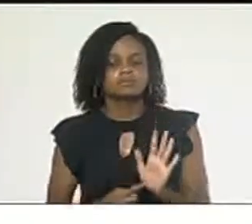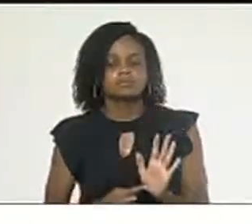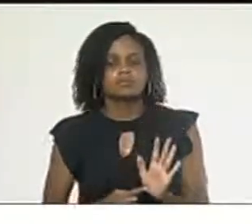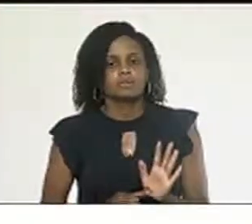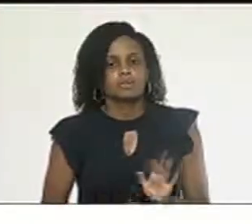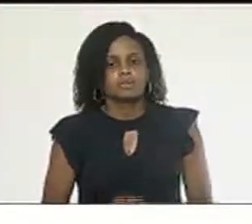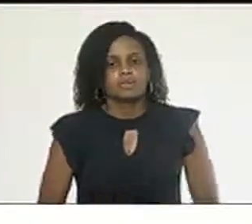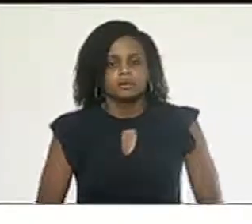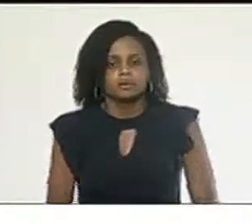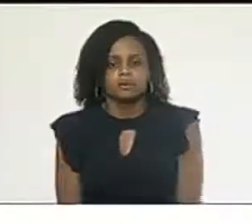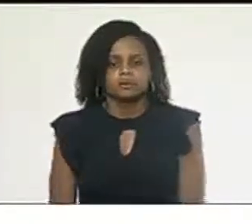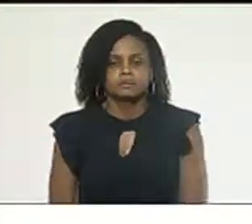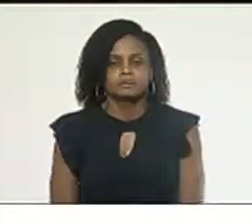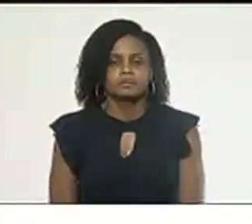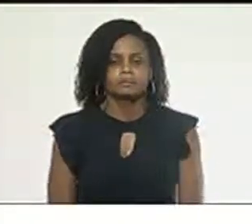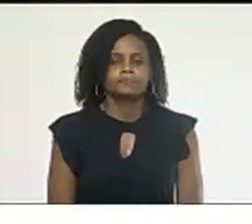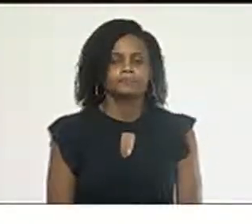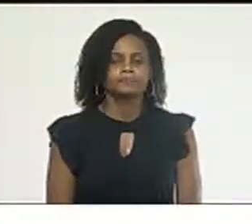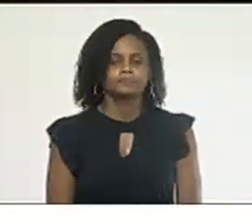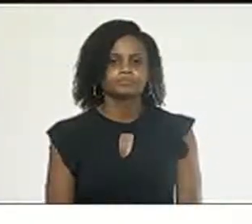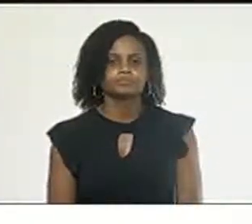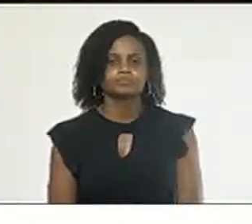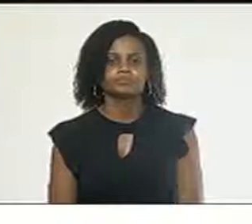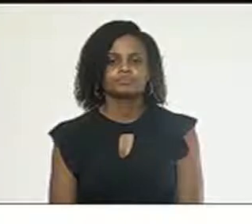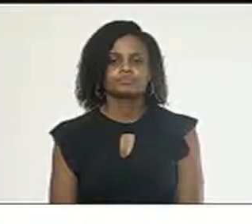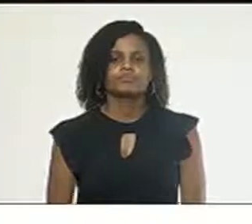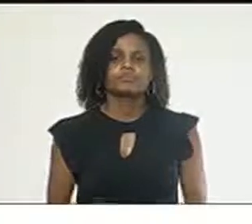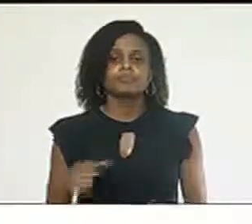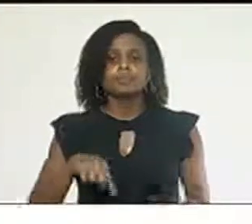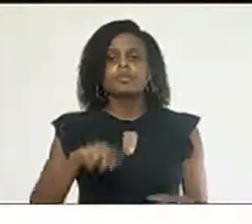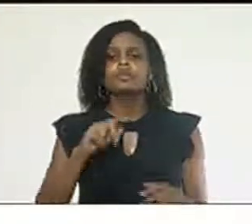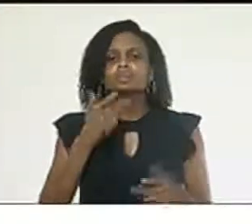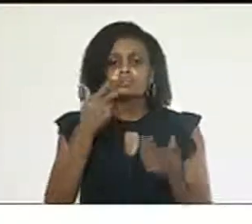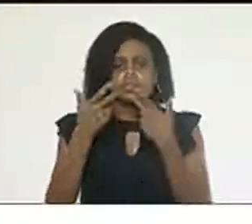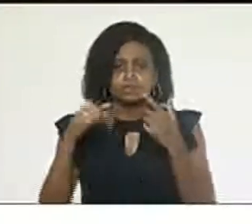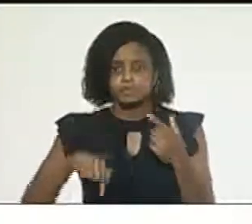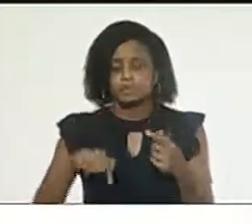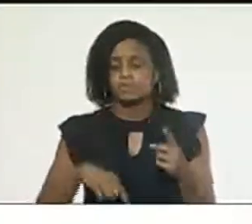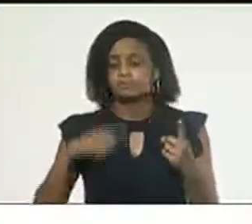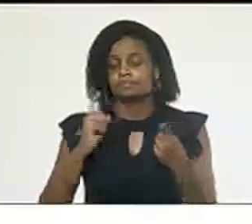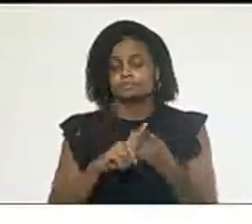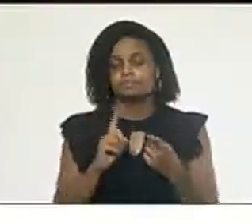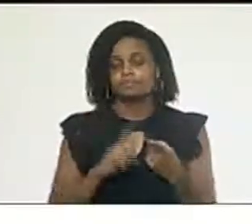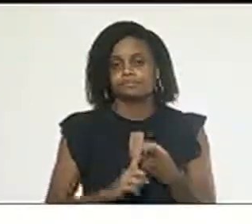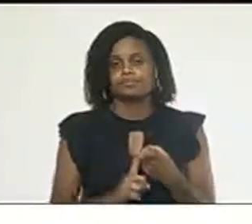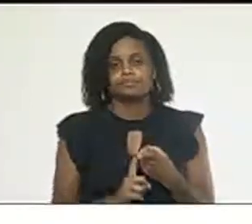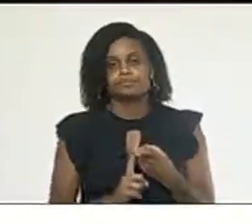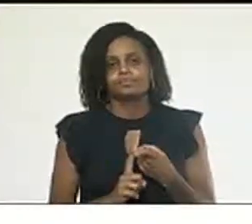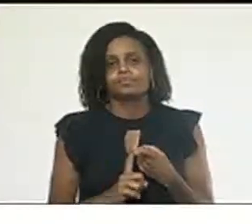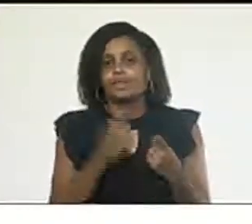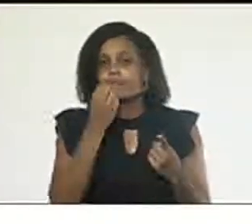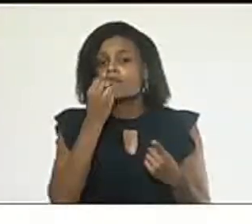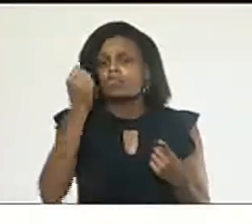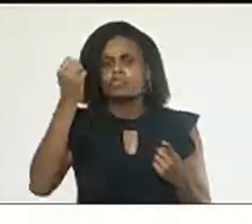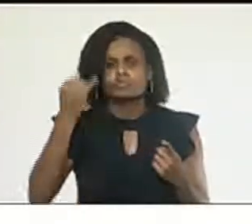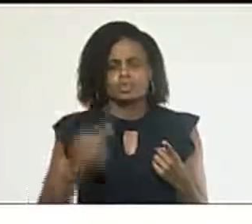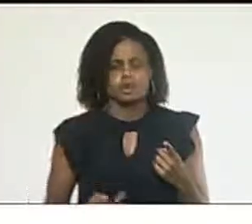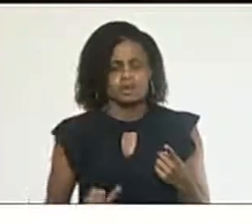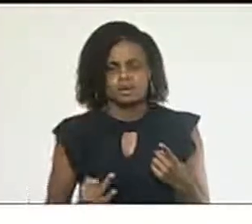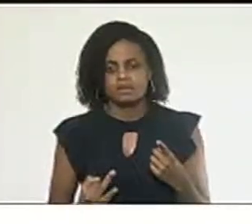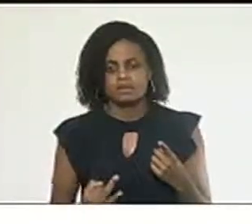que o que foi colocado aqui, primeiro, é bom deixar muito claro,